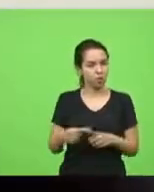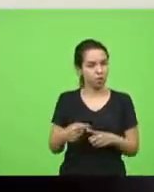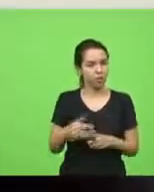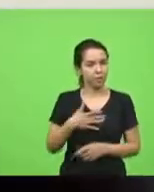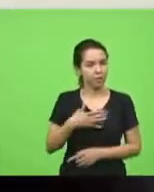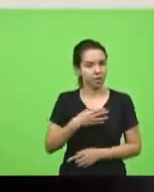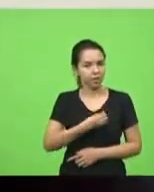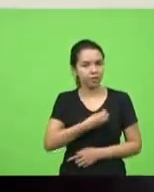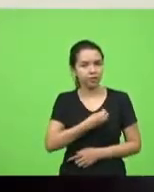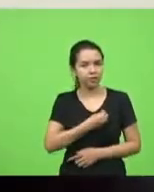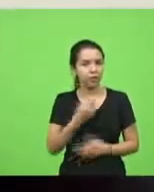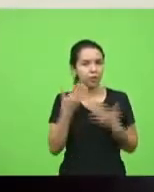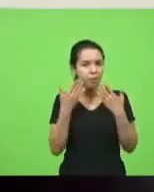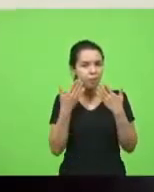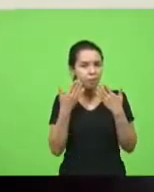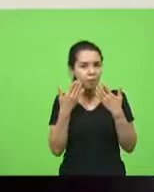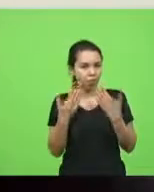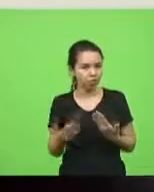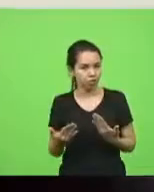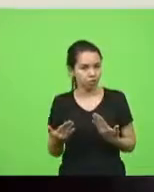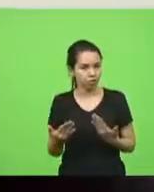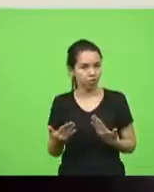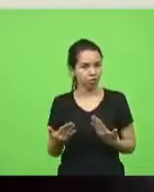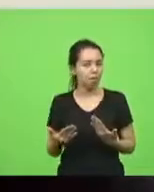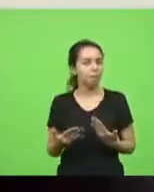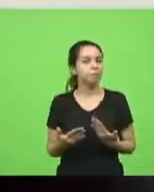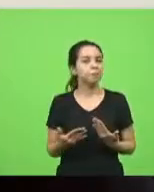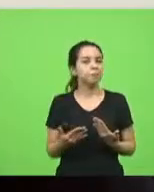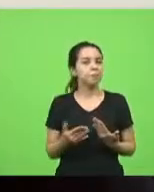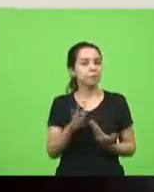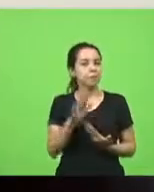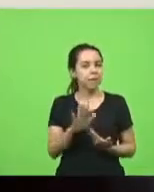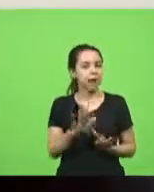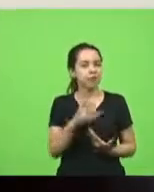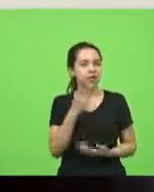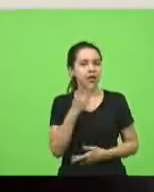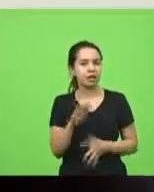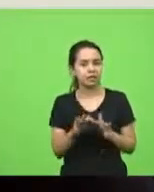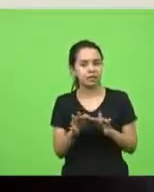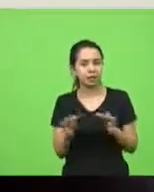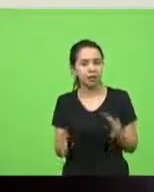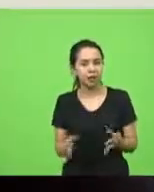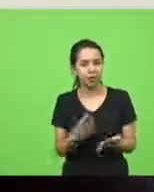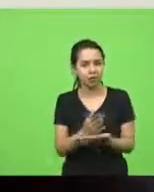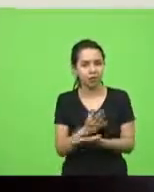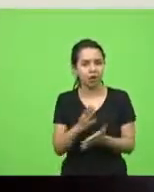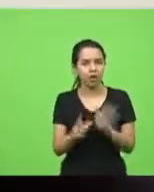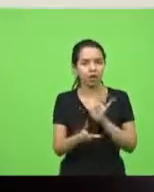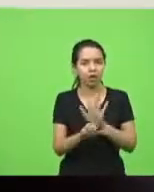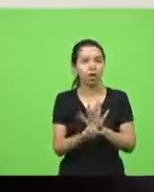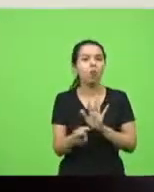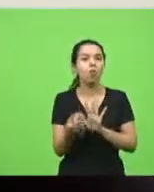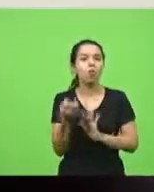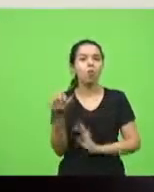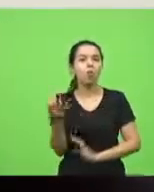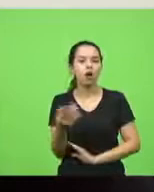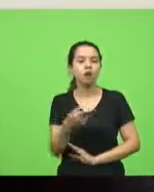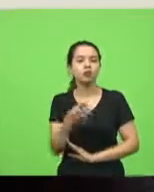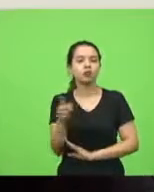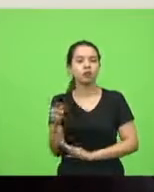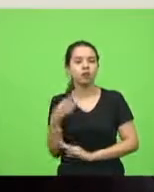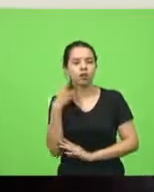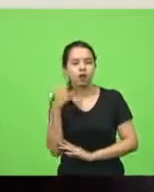simples aprovar a lei. Eu quero saber quantos deputados estão indo para as escolas ver o que está acontecendo